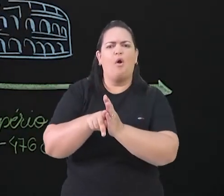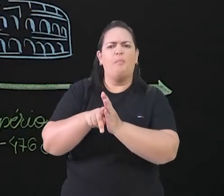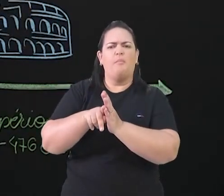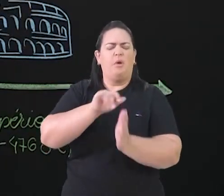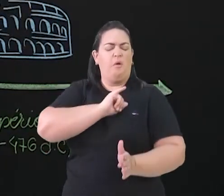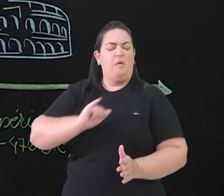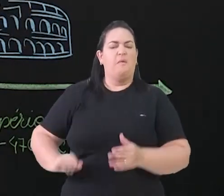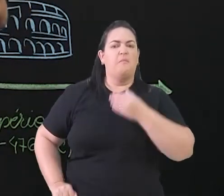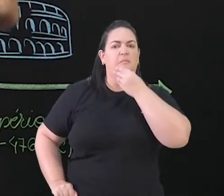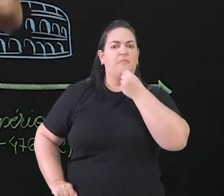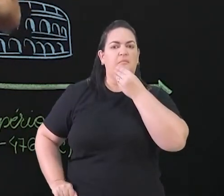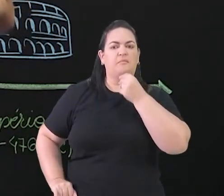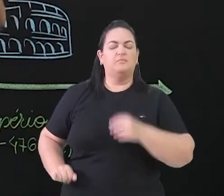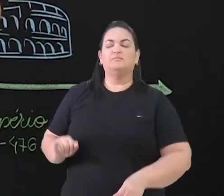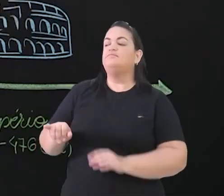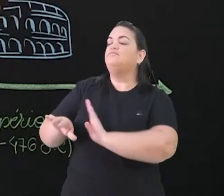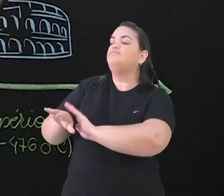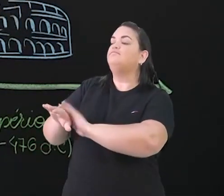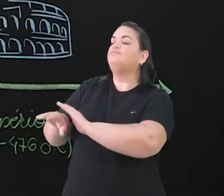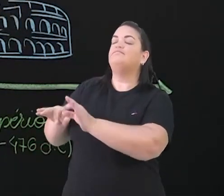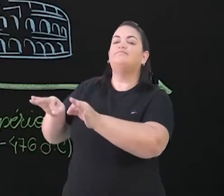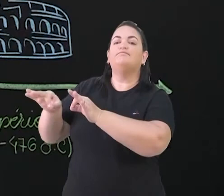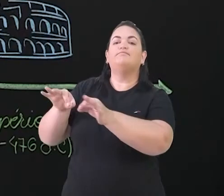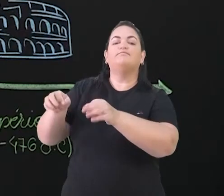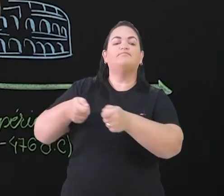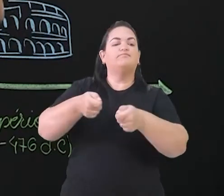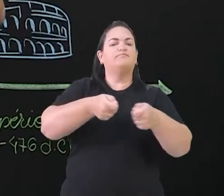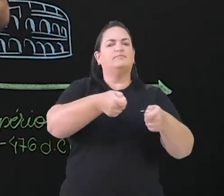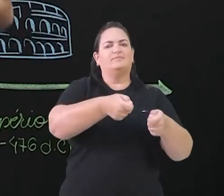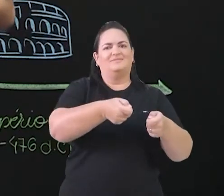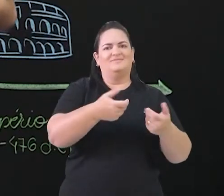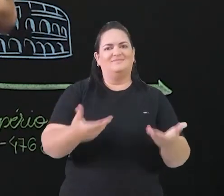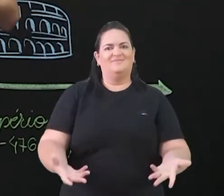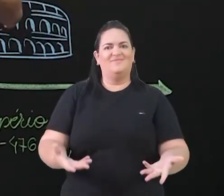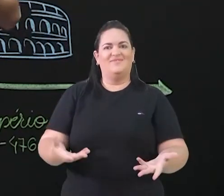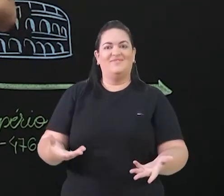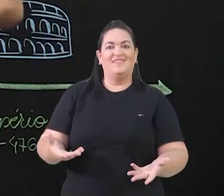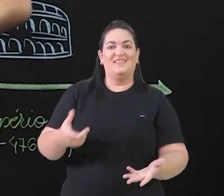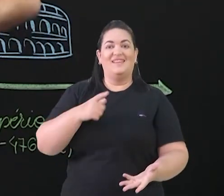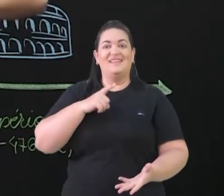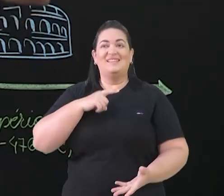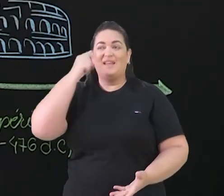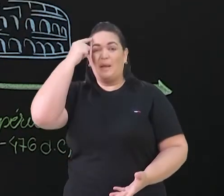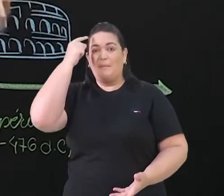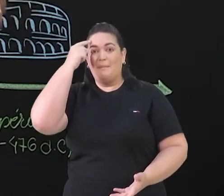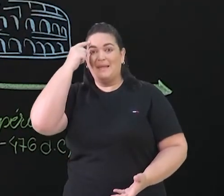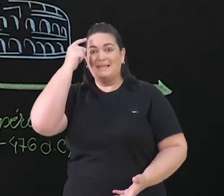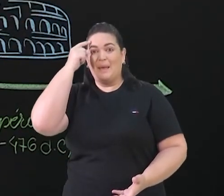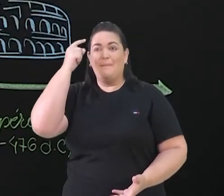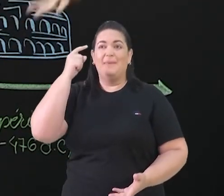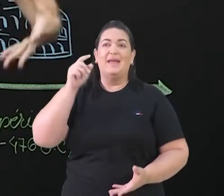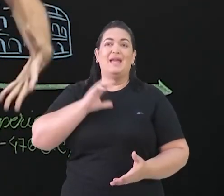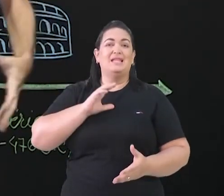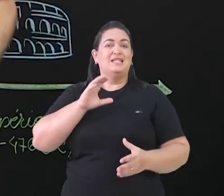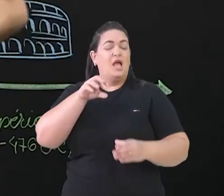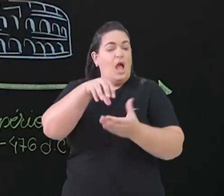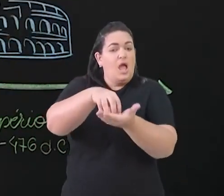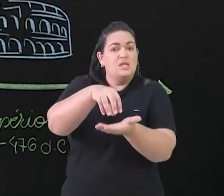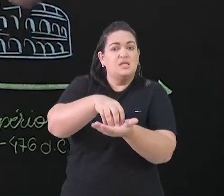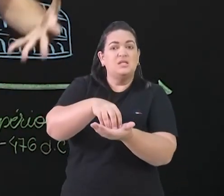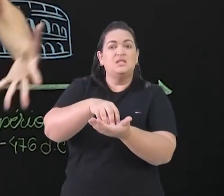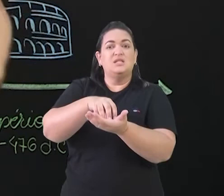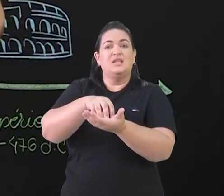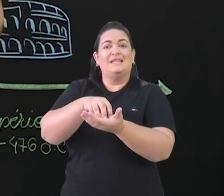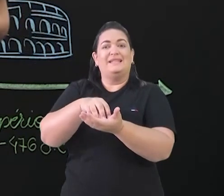conceito de império, a ideia de uma cidade central ou de um imperador que governa áreas distantes e